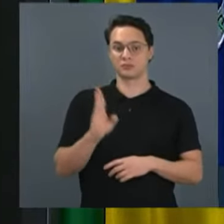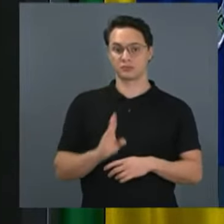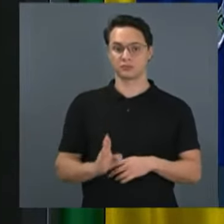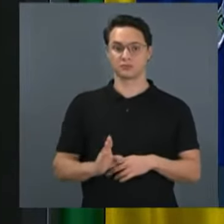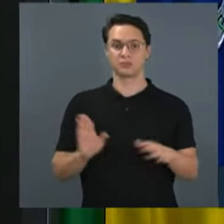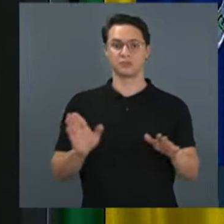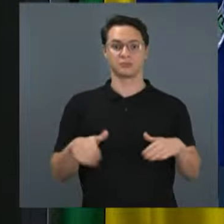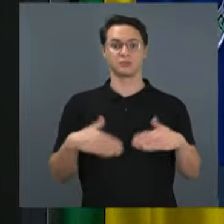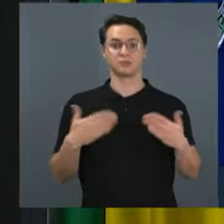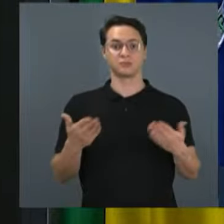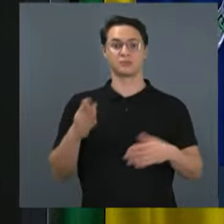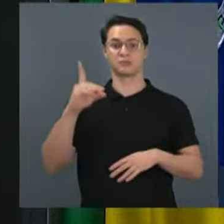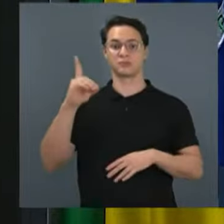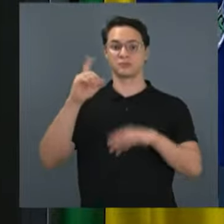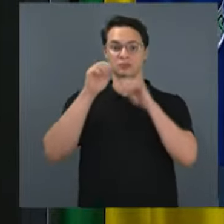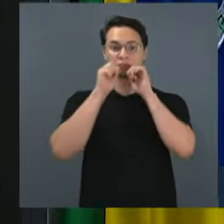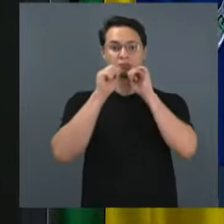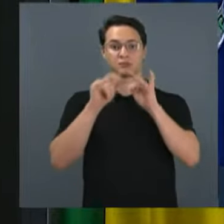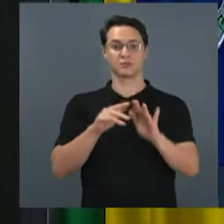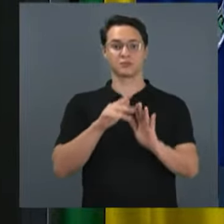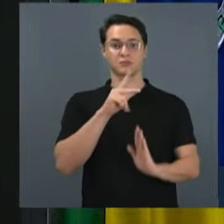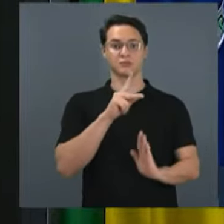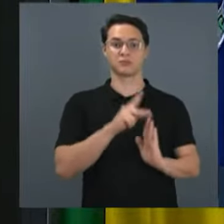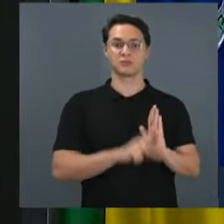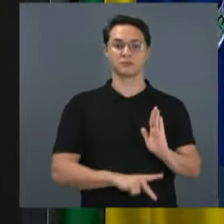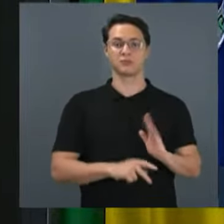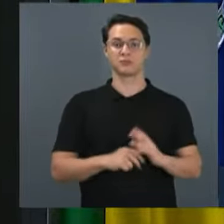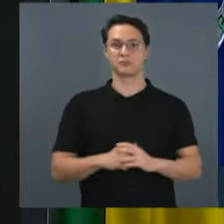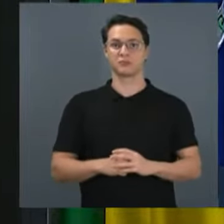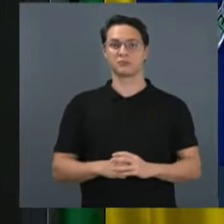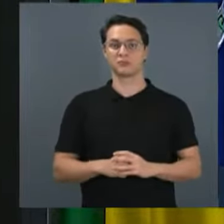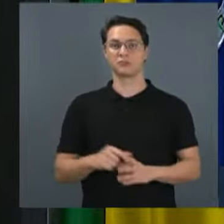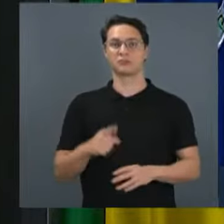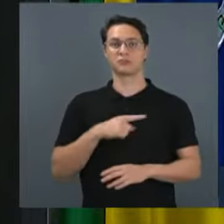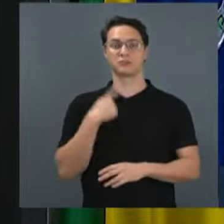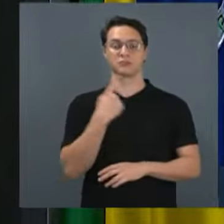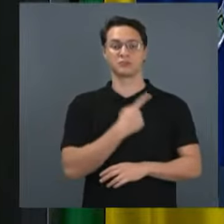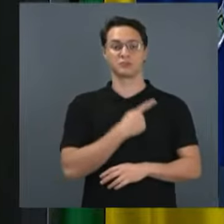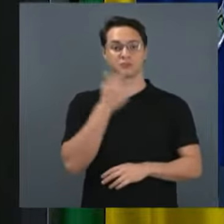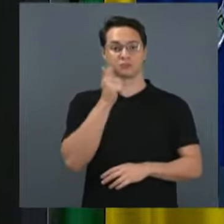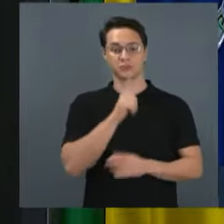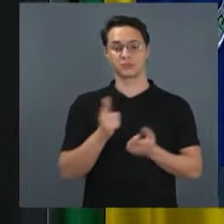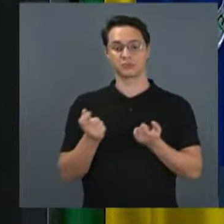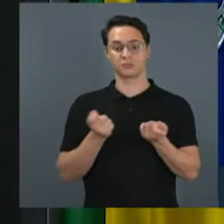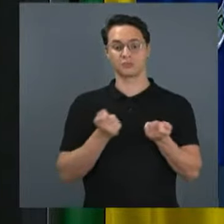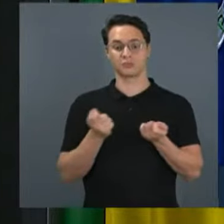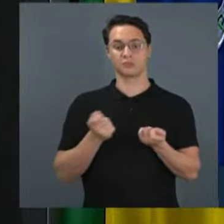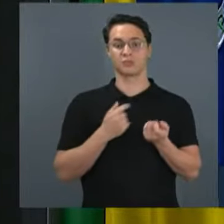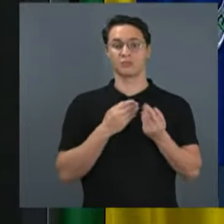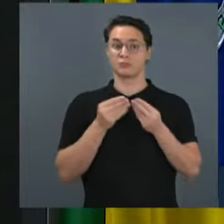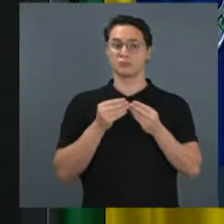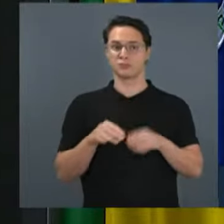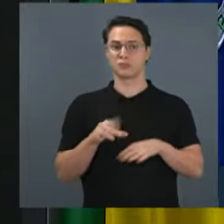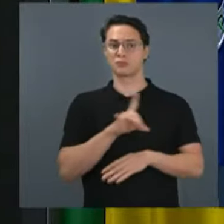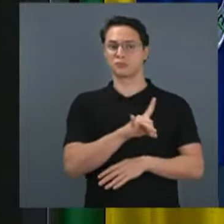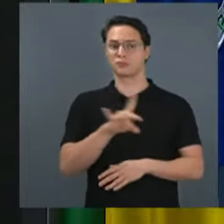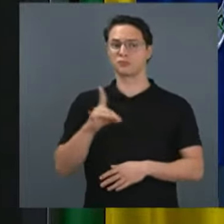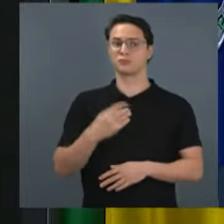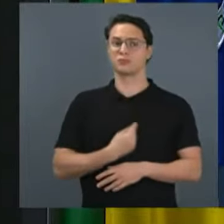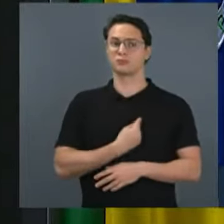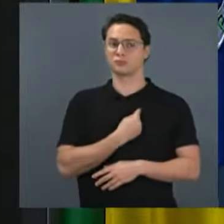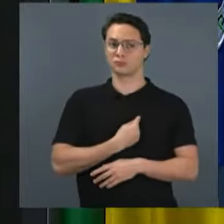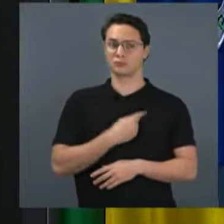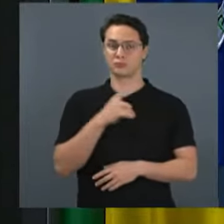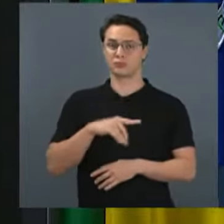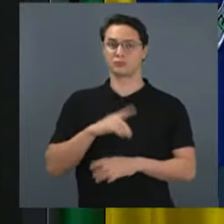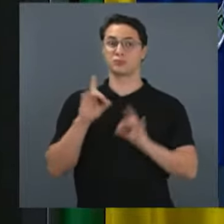Então, que Deus abençoe esse projeto, que a gente possa conter os estragos, cada vida é preciosa, mas eu vou